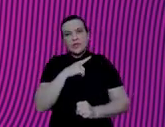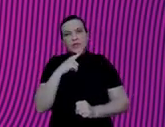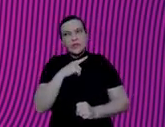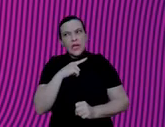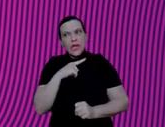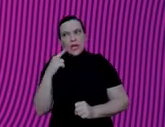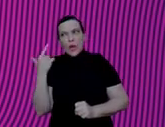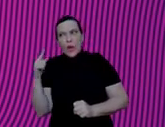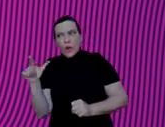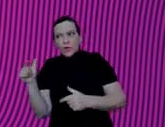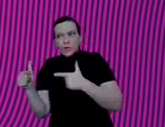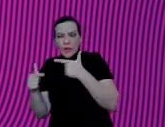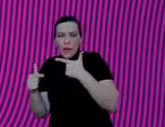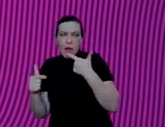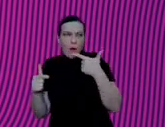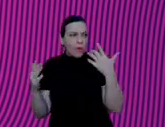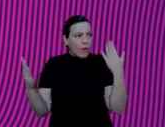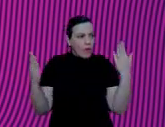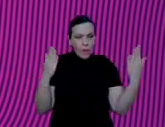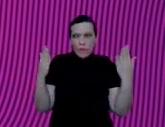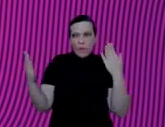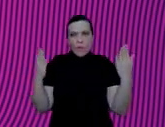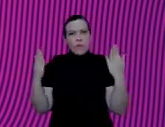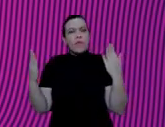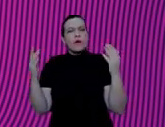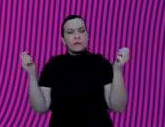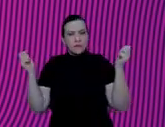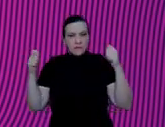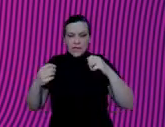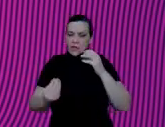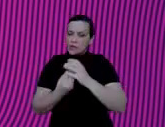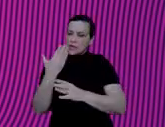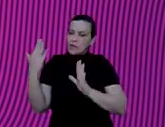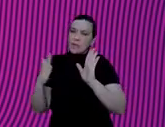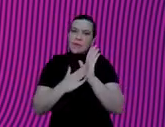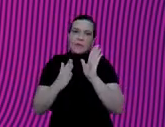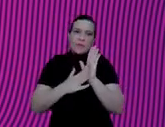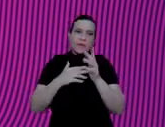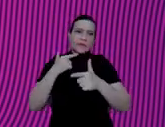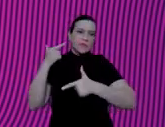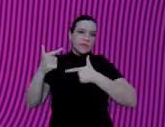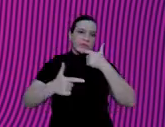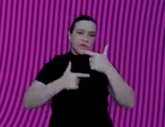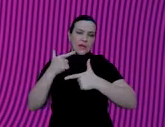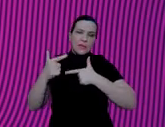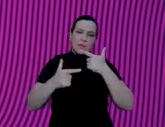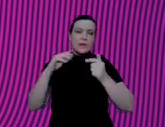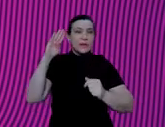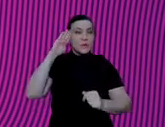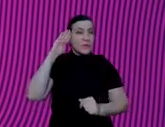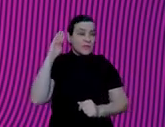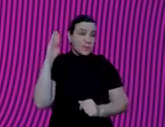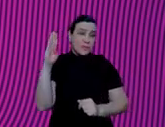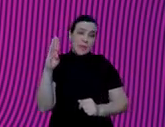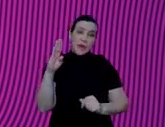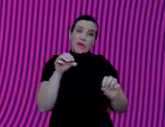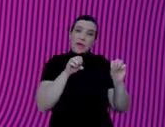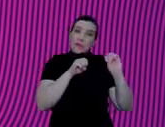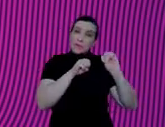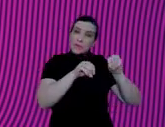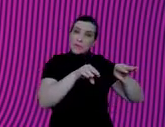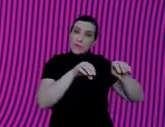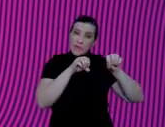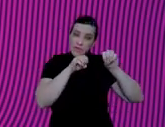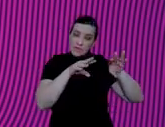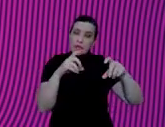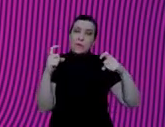a partir daí, então, construir propostas de trabalho. A primeira proposta, evidentemente, é a educação médica, né? E eu acho que esse é o tema da nossa